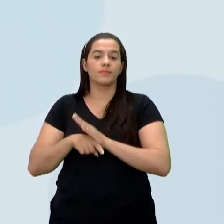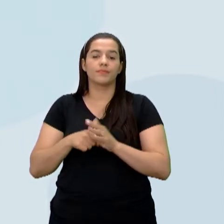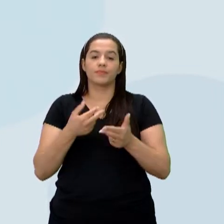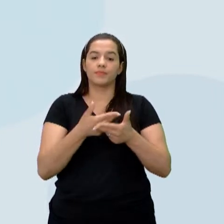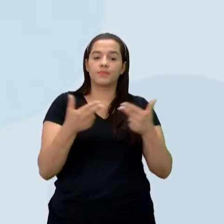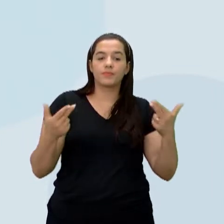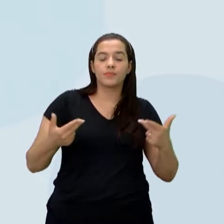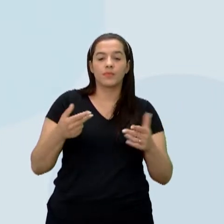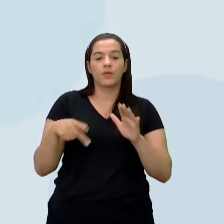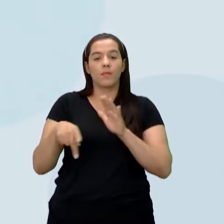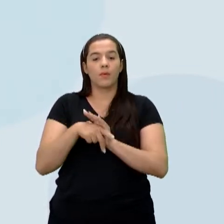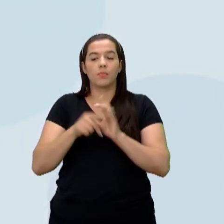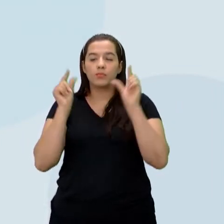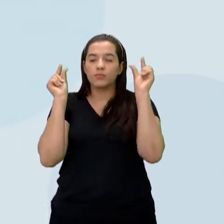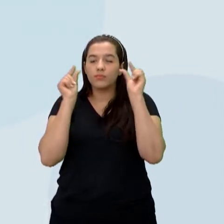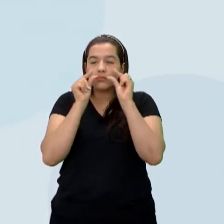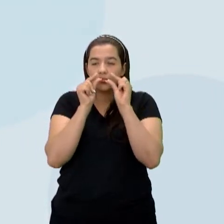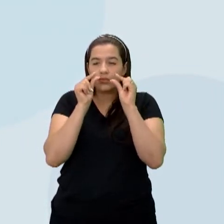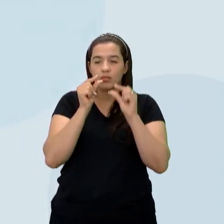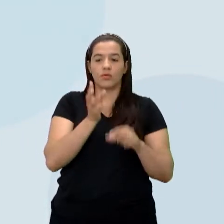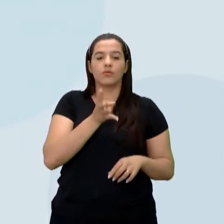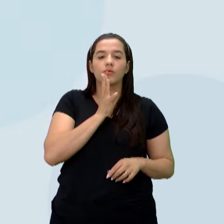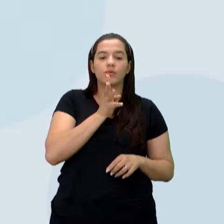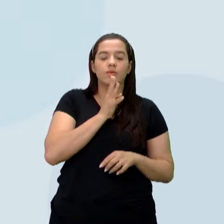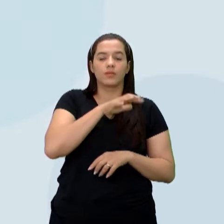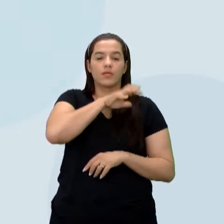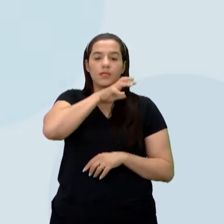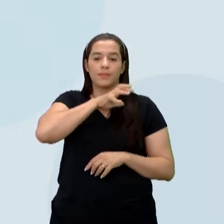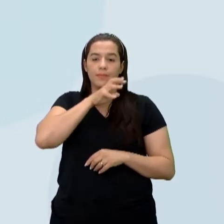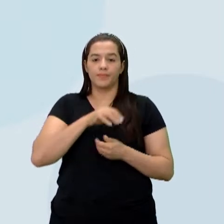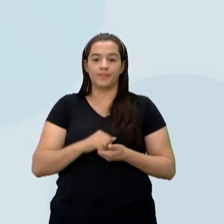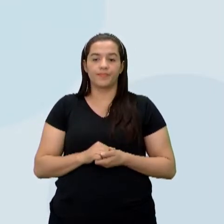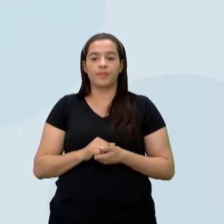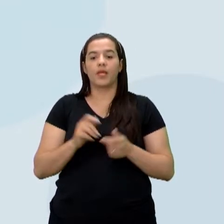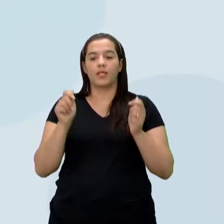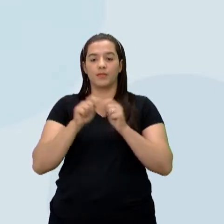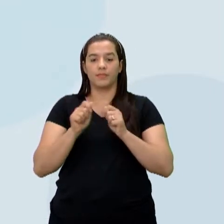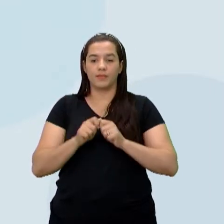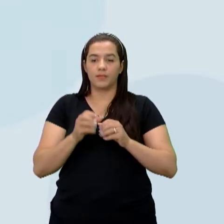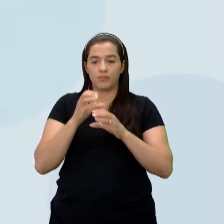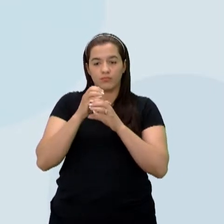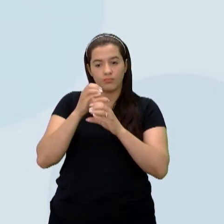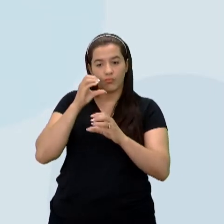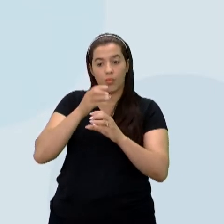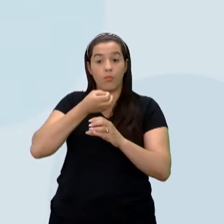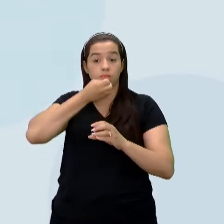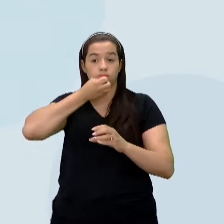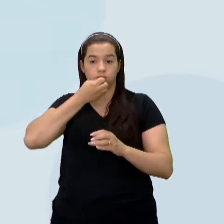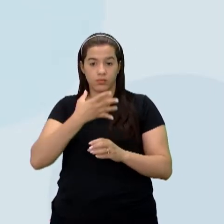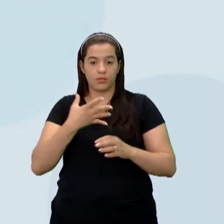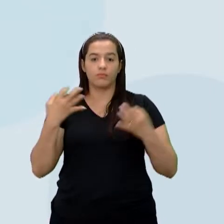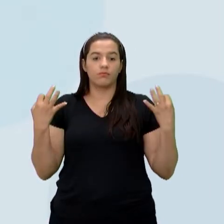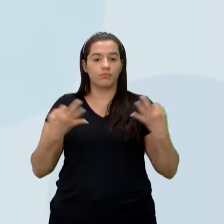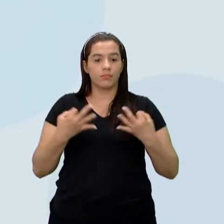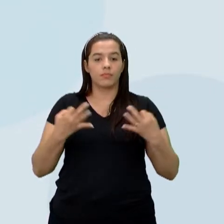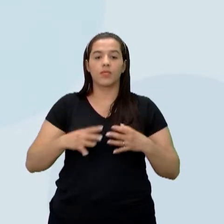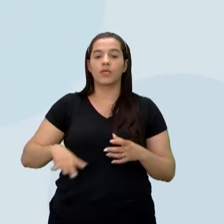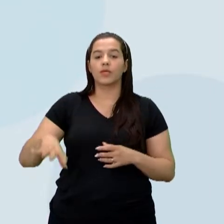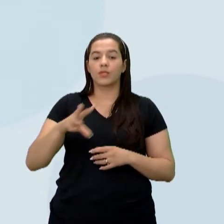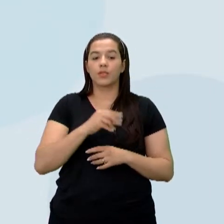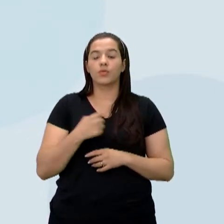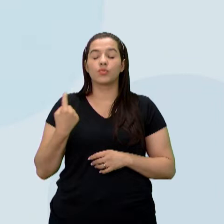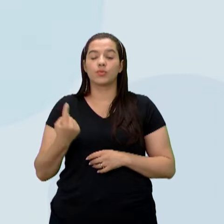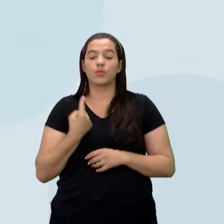dos menores animais conhecidos. Ele produziu microscópios tão eficientes que estabeleceu